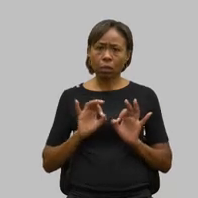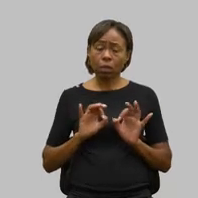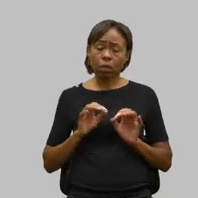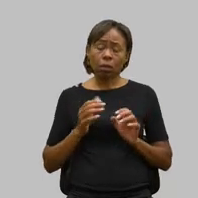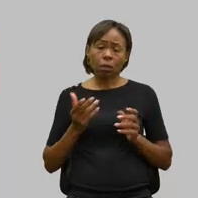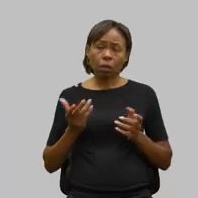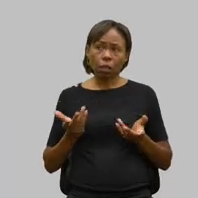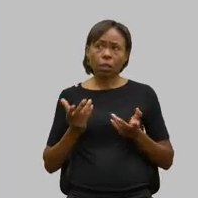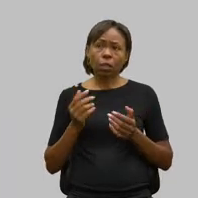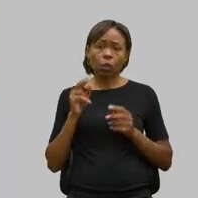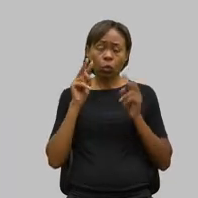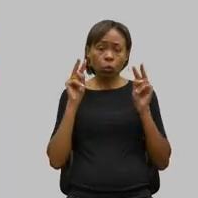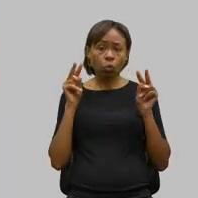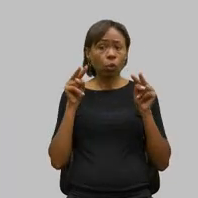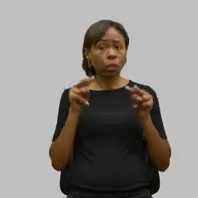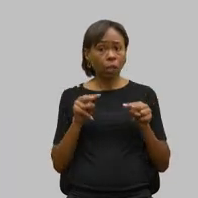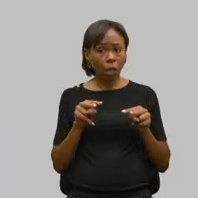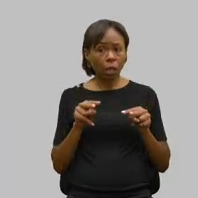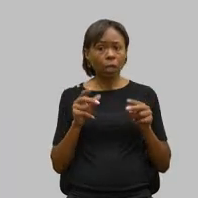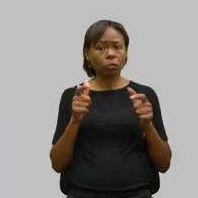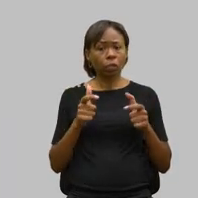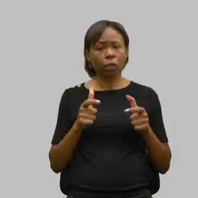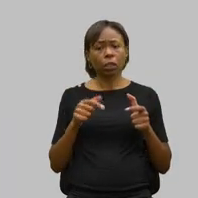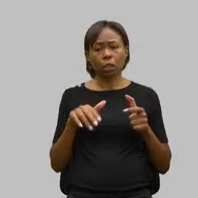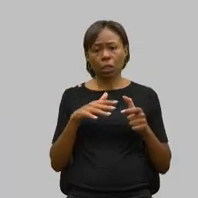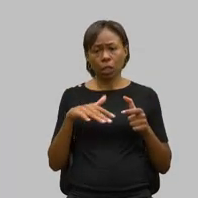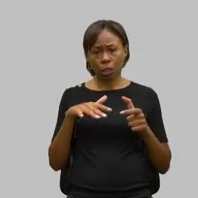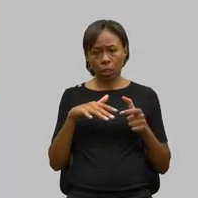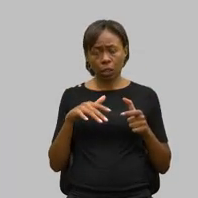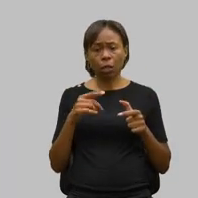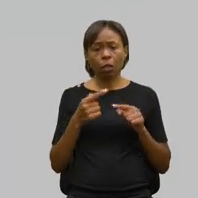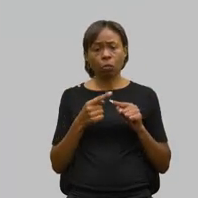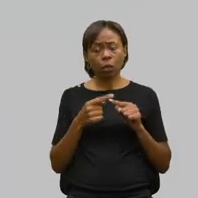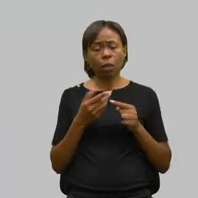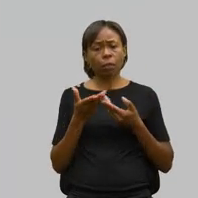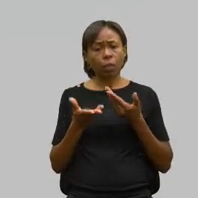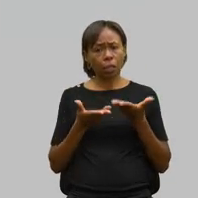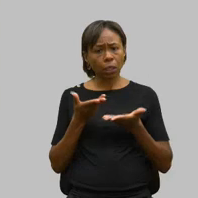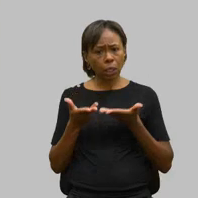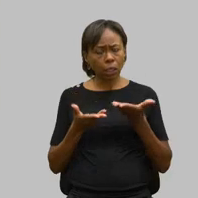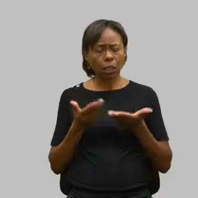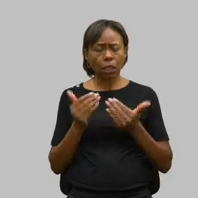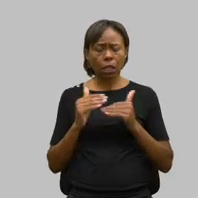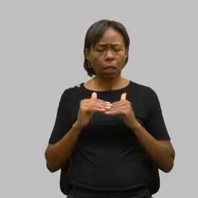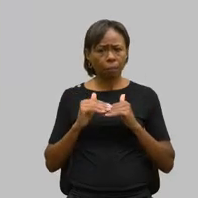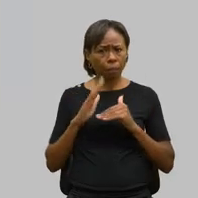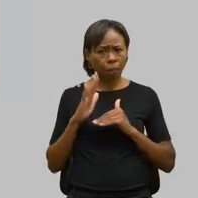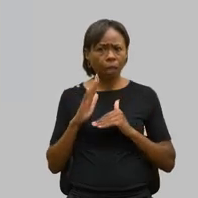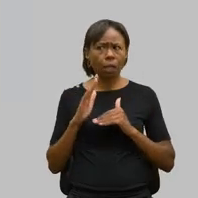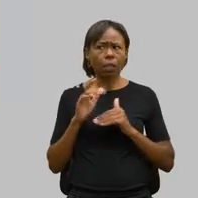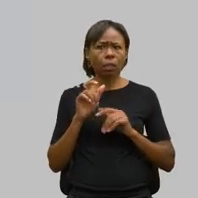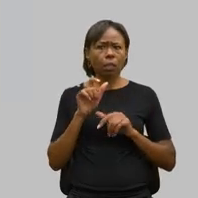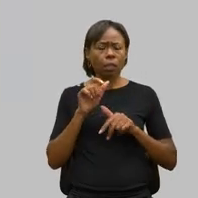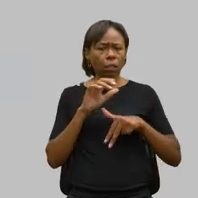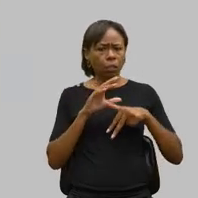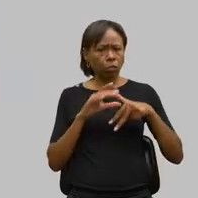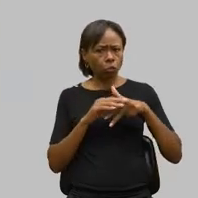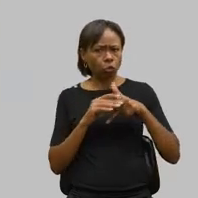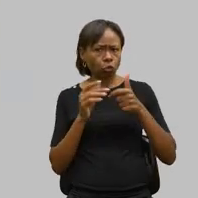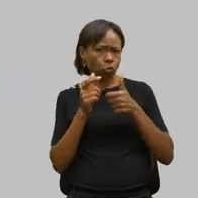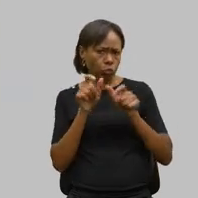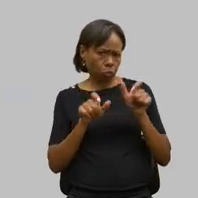o olhar voltado para a nossa região para que a gente possa ter as especialidades, o crescimento da malha de atendimento, porque a gente tem visto, às vezes,